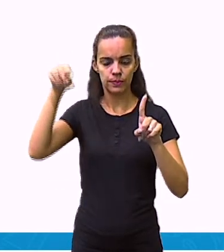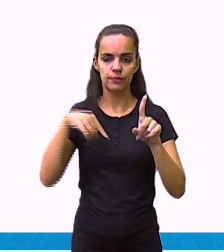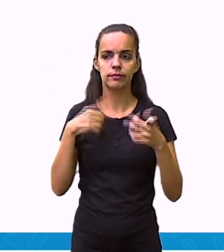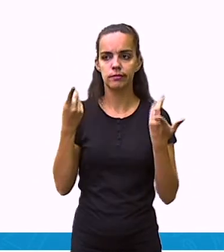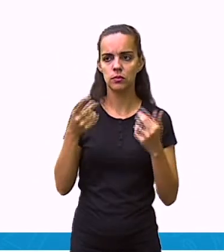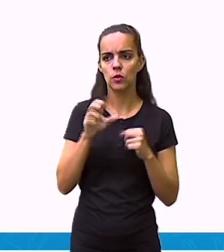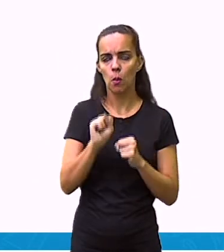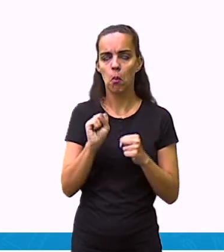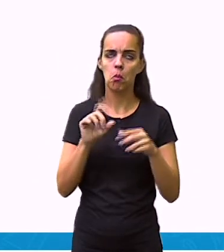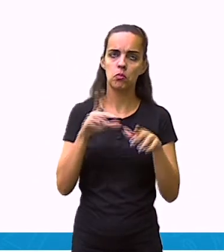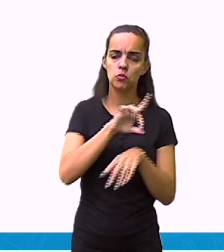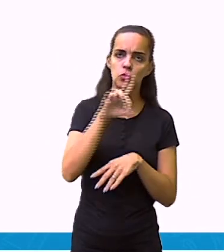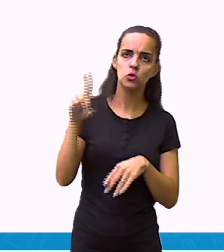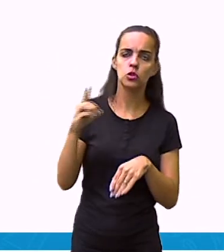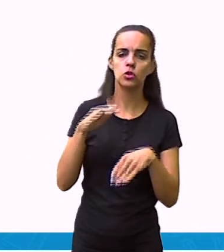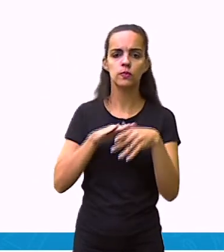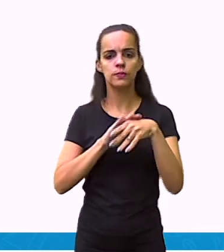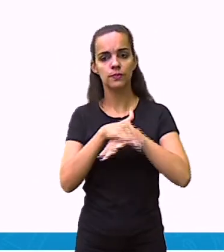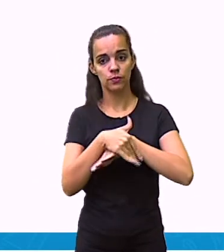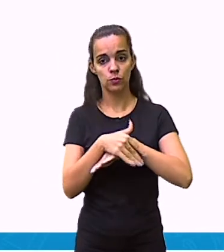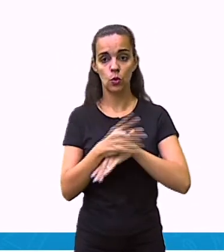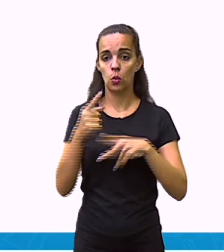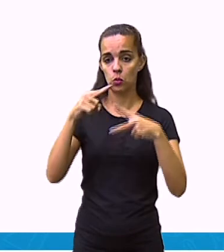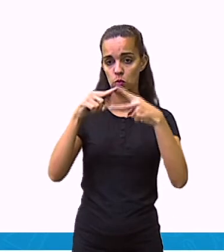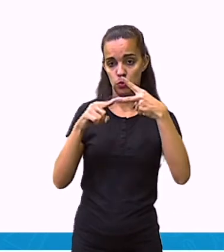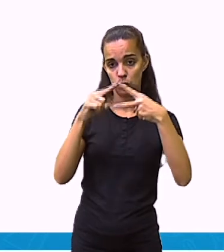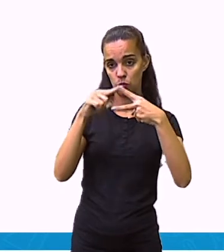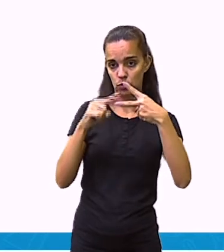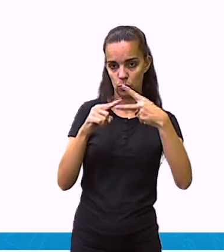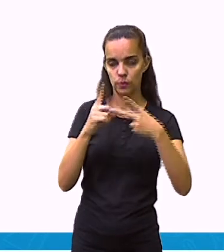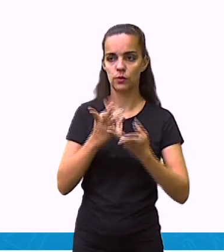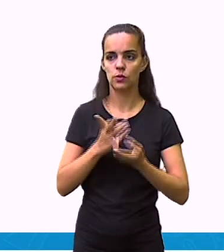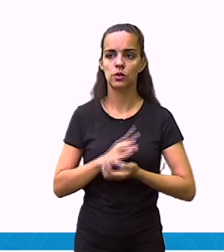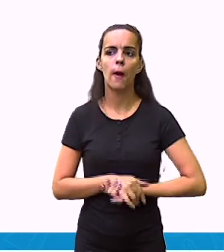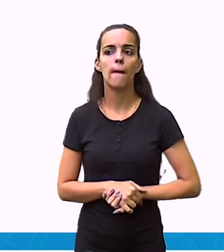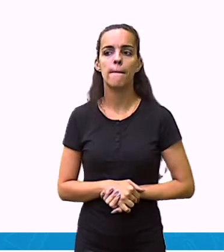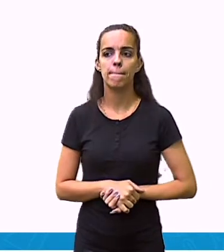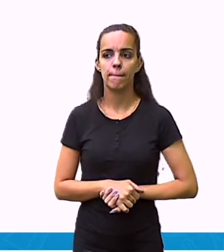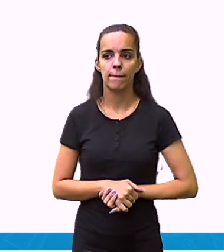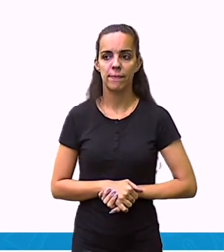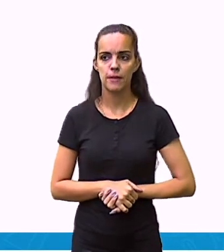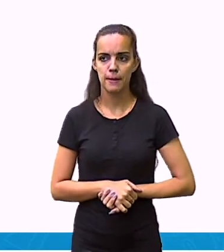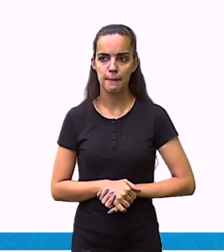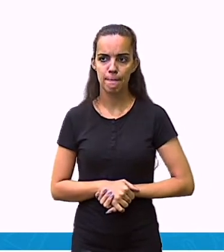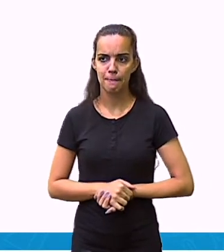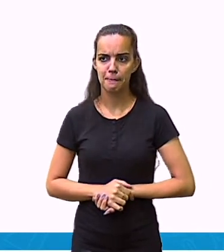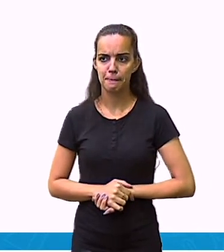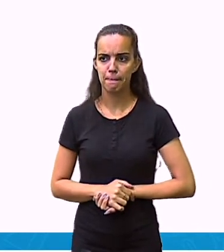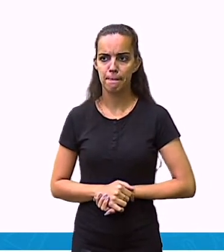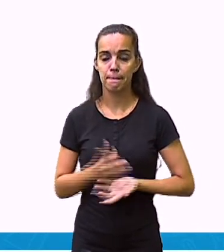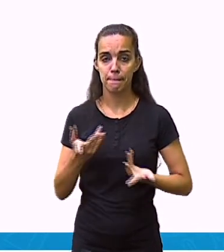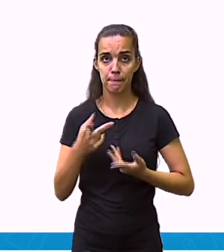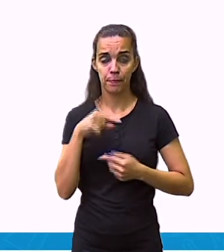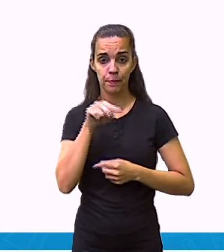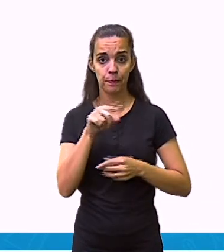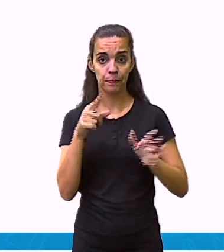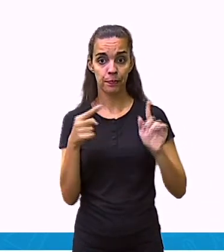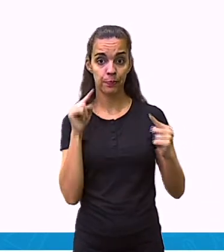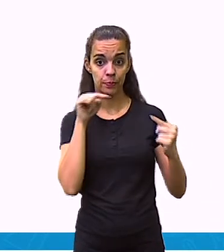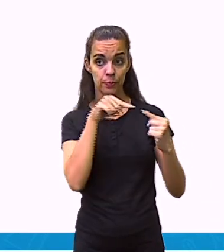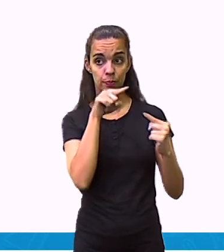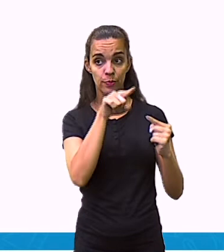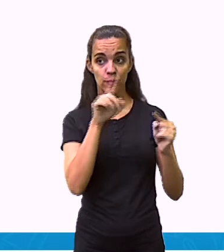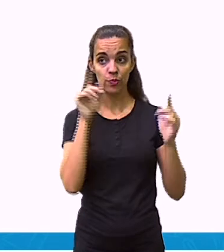dia, durante a noite ou em ambos os tempos. Perceba que quando falamos de temperatura, isso